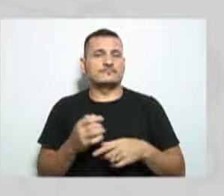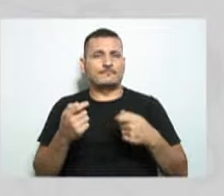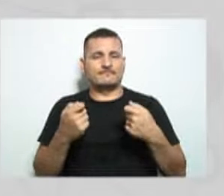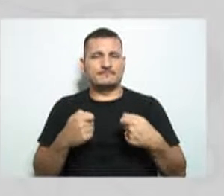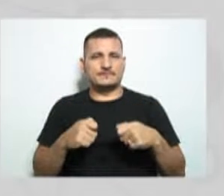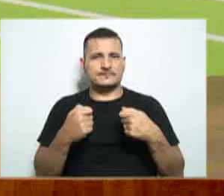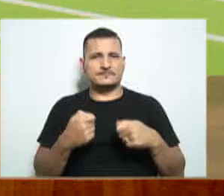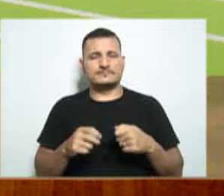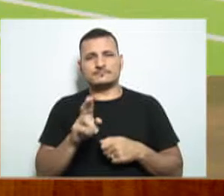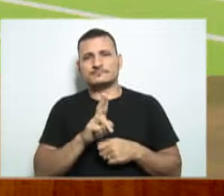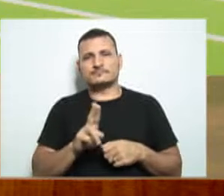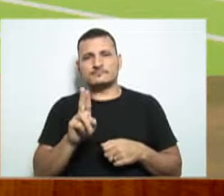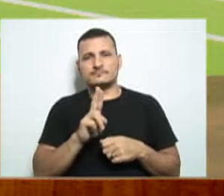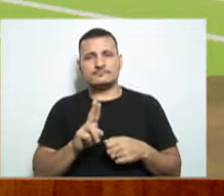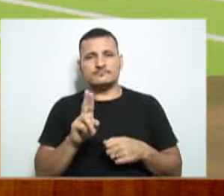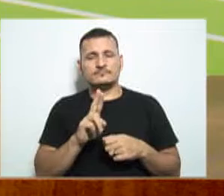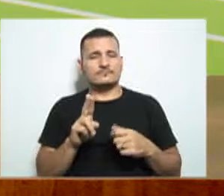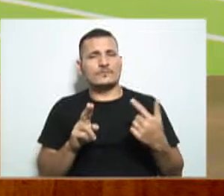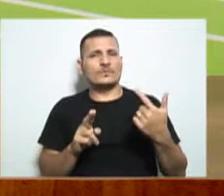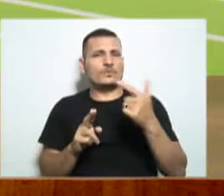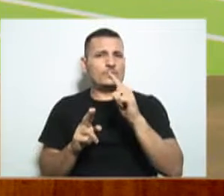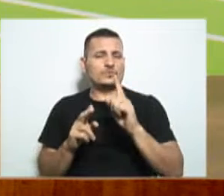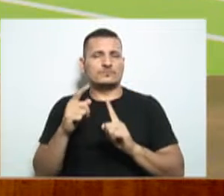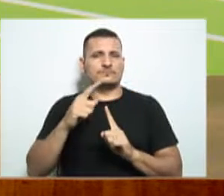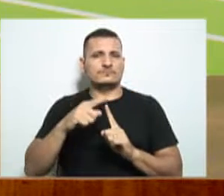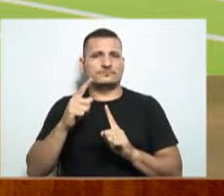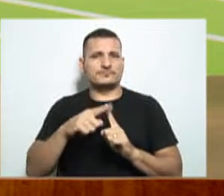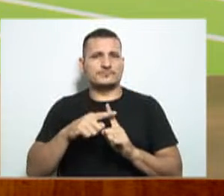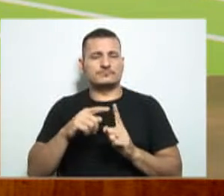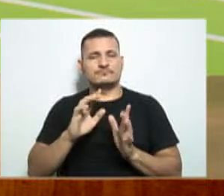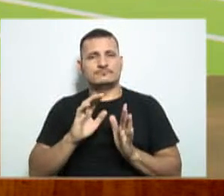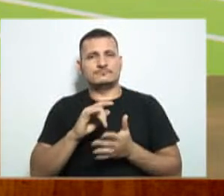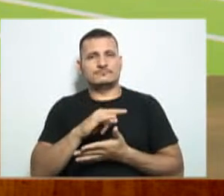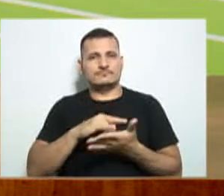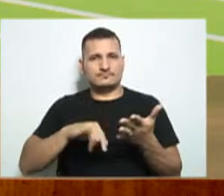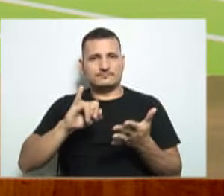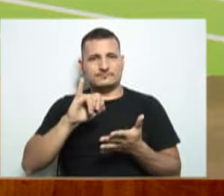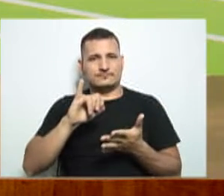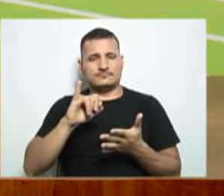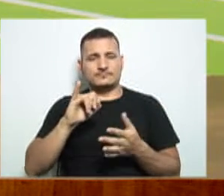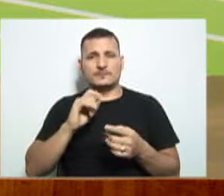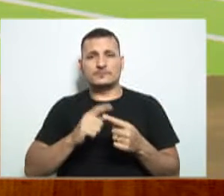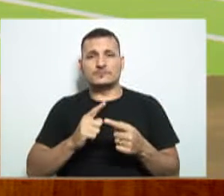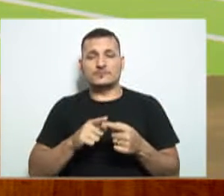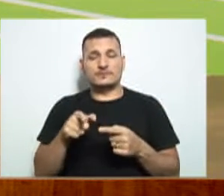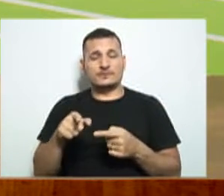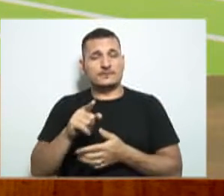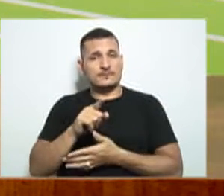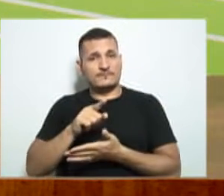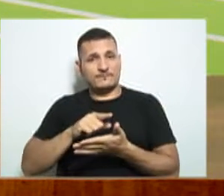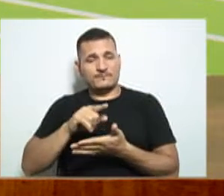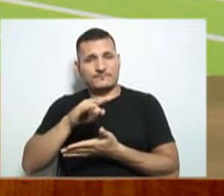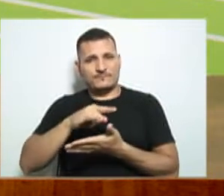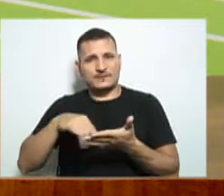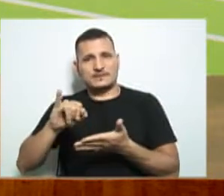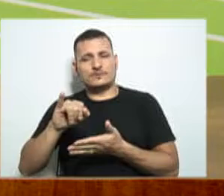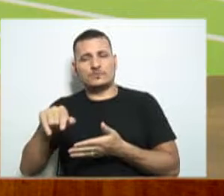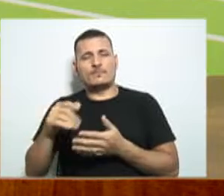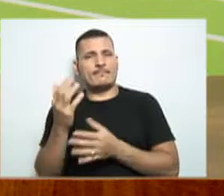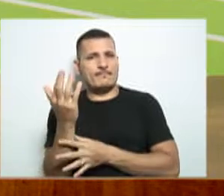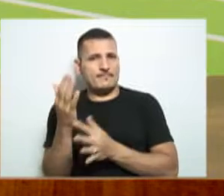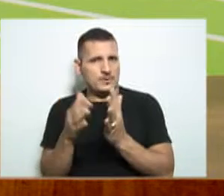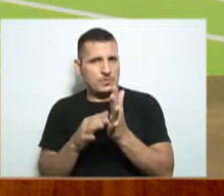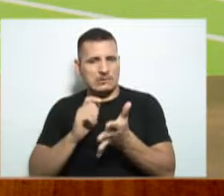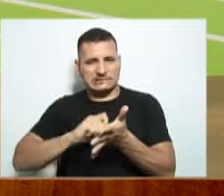Precisa utilizar outro tipo de inventário, porque esse aí não atende às informações gerenciais